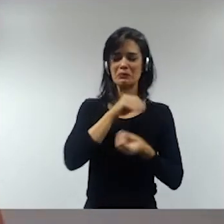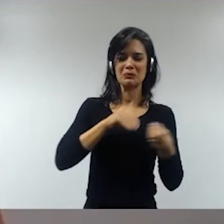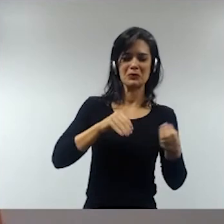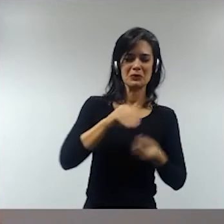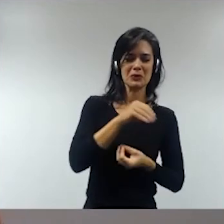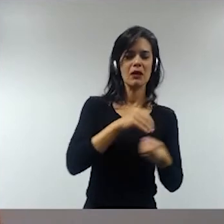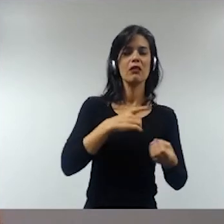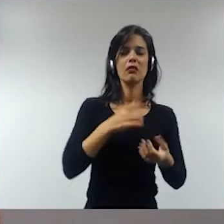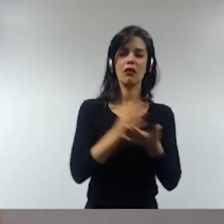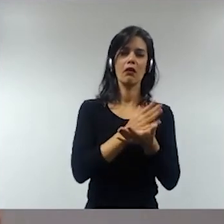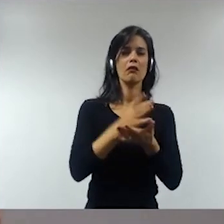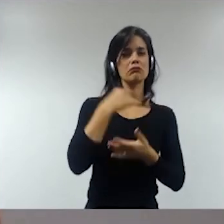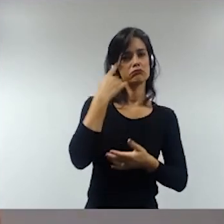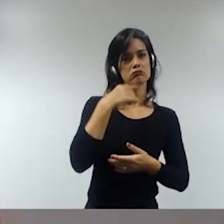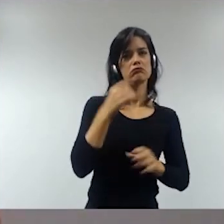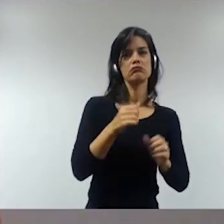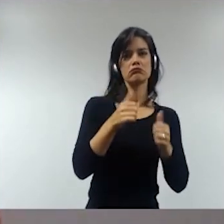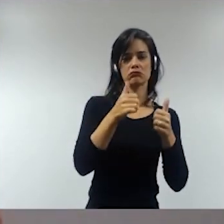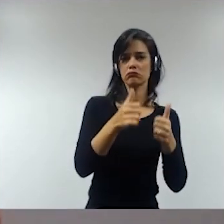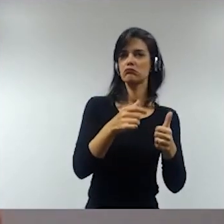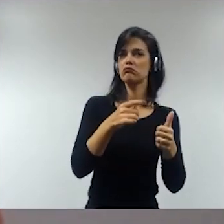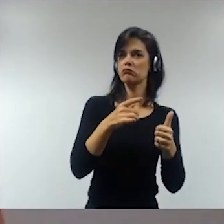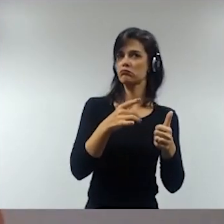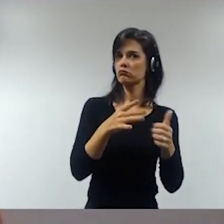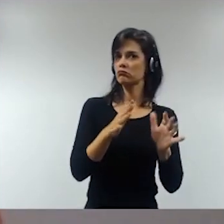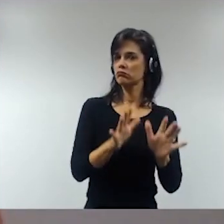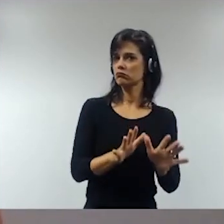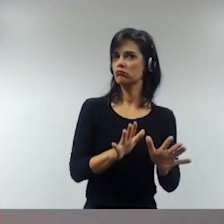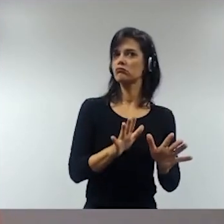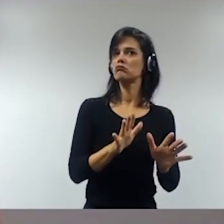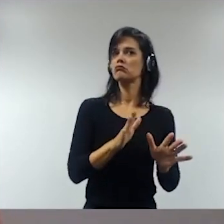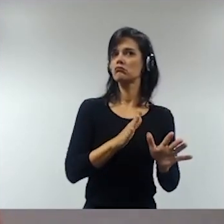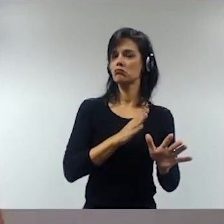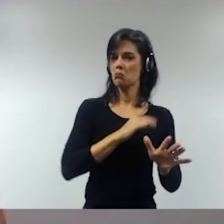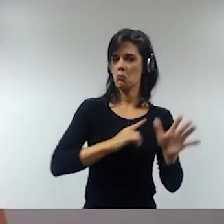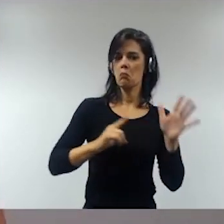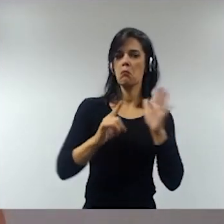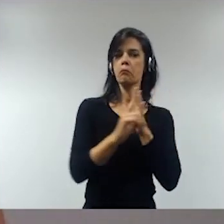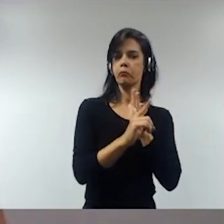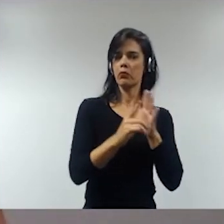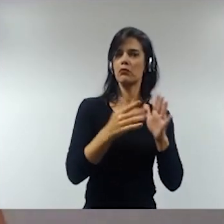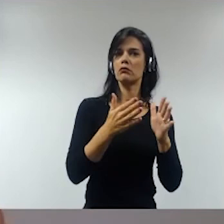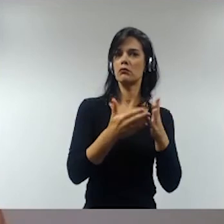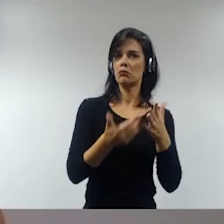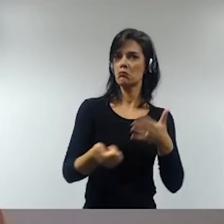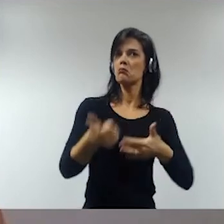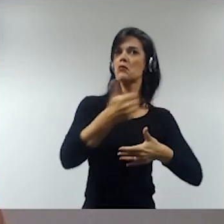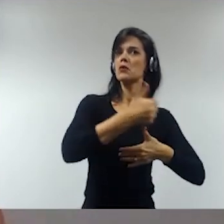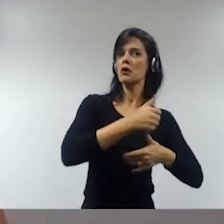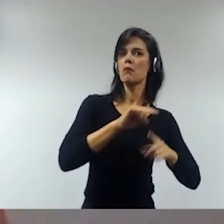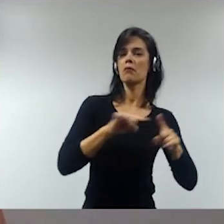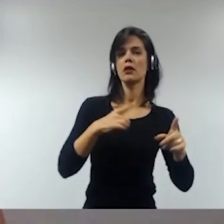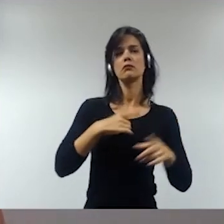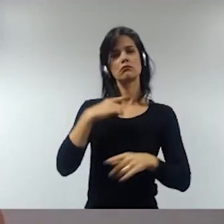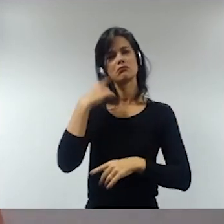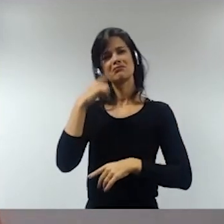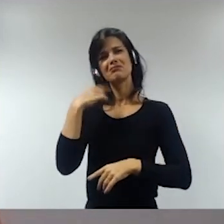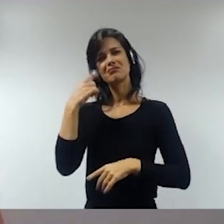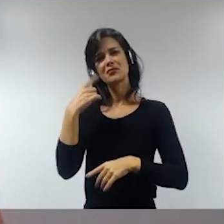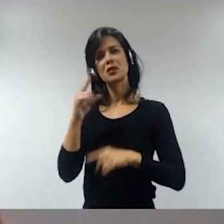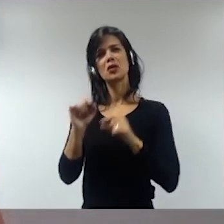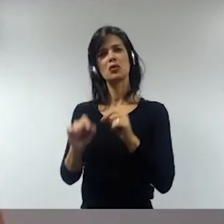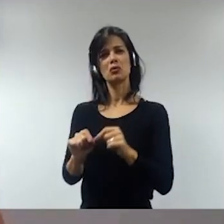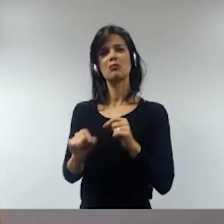colegas advogados que estão numa parcela muito privilegiada e nós temos colegas periféricos, colegas da